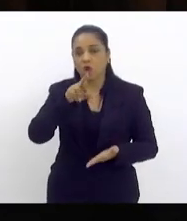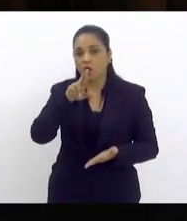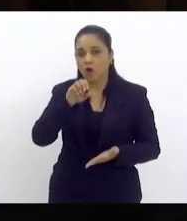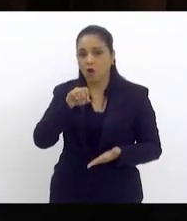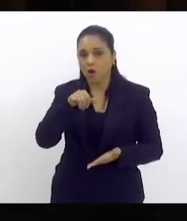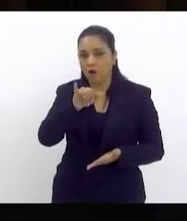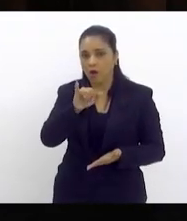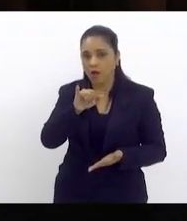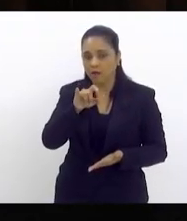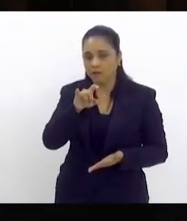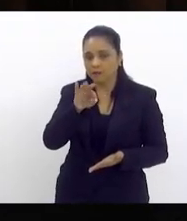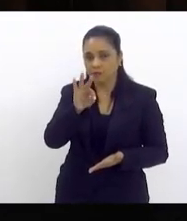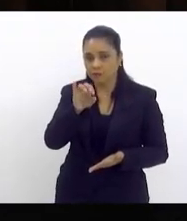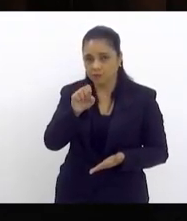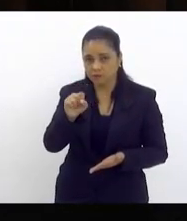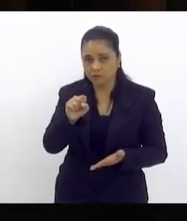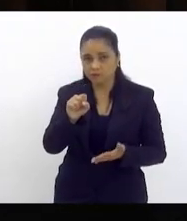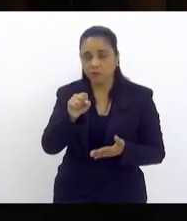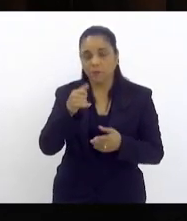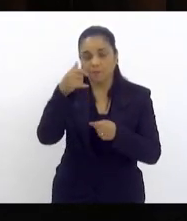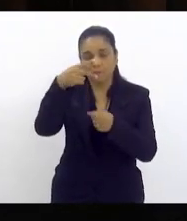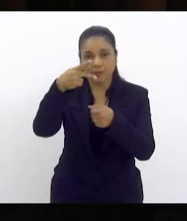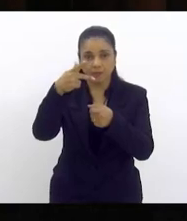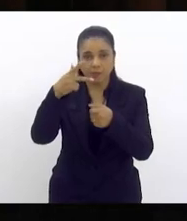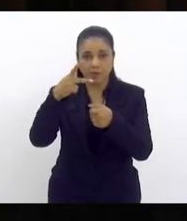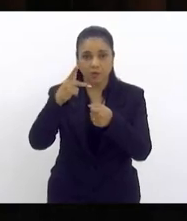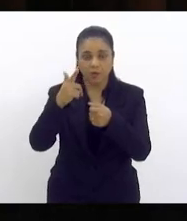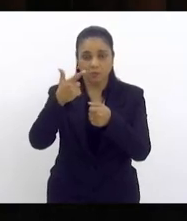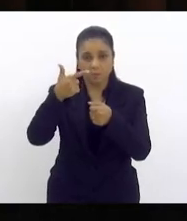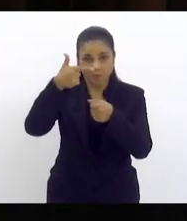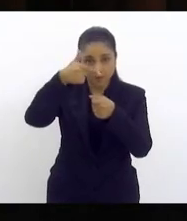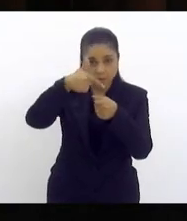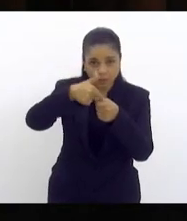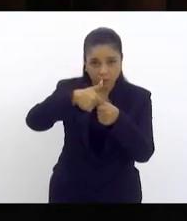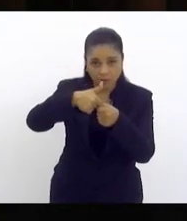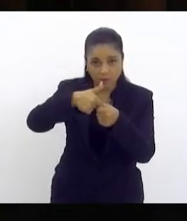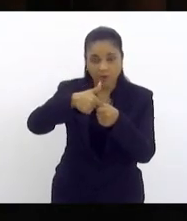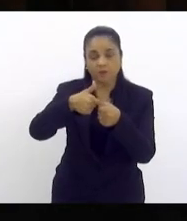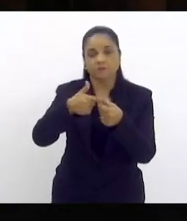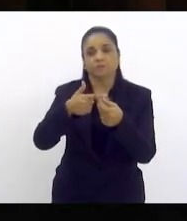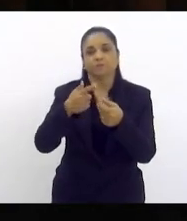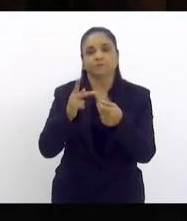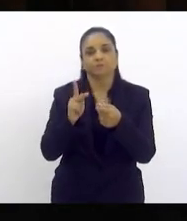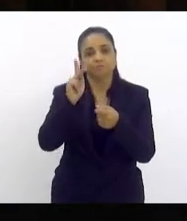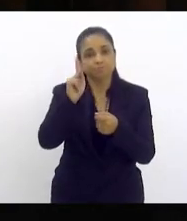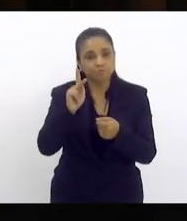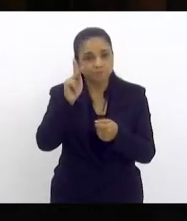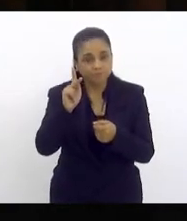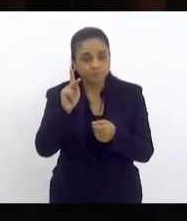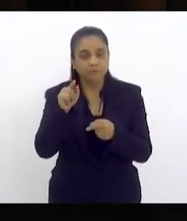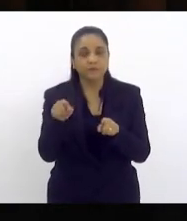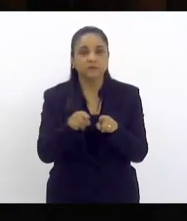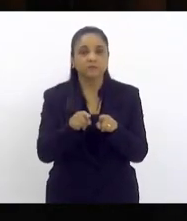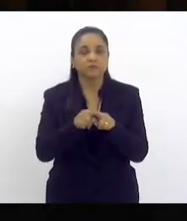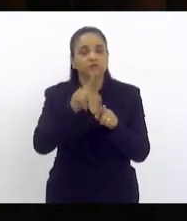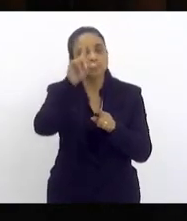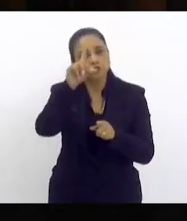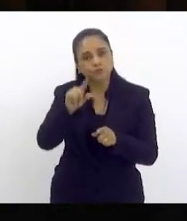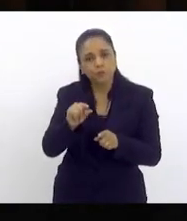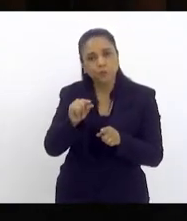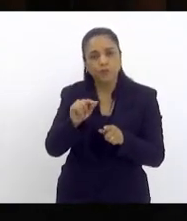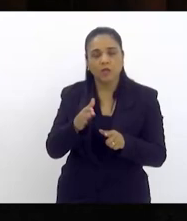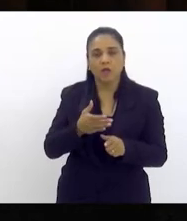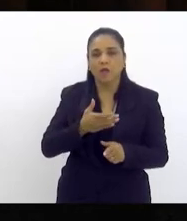do petróleo, que visava, inclusive, amortecer eventuais crises